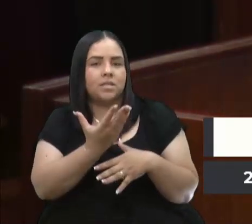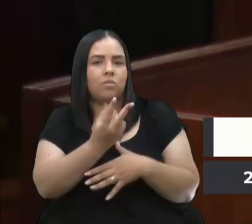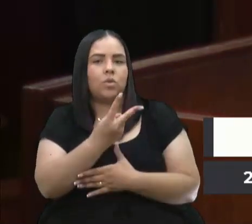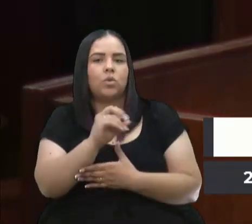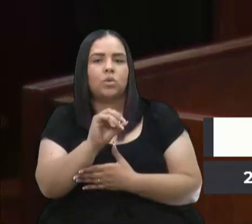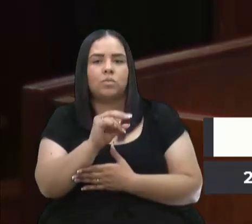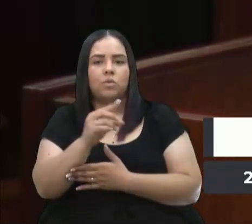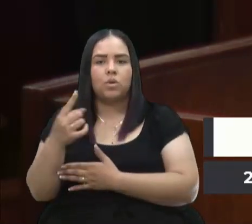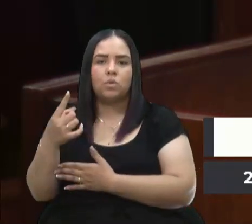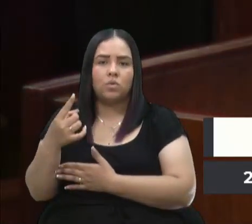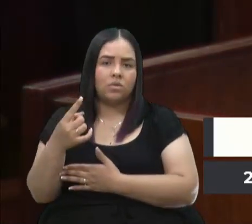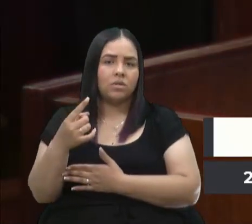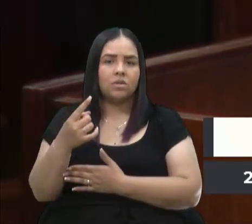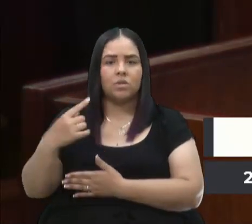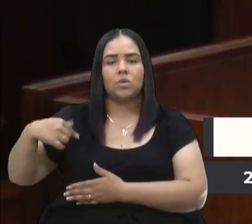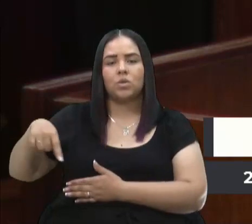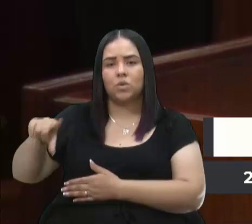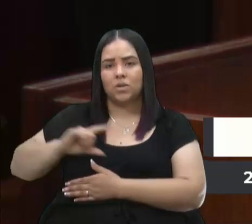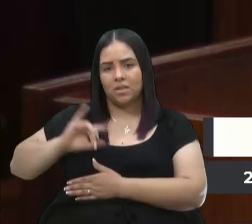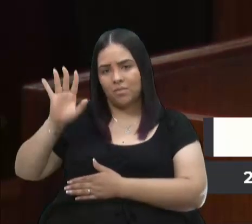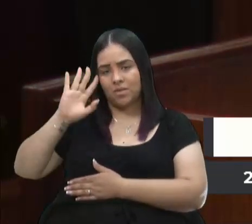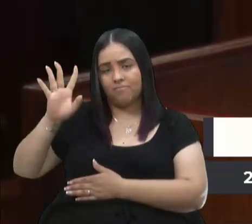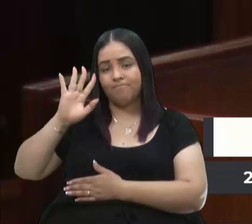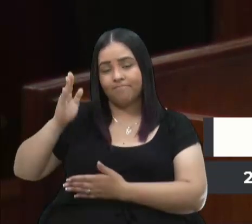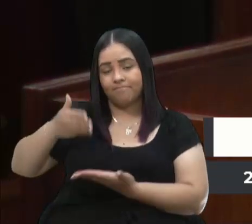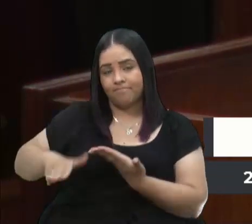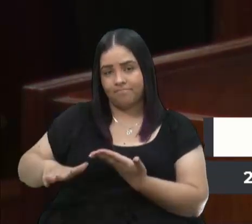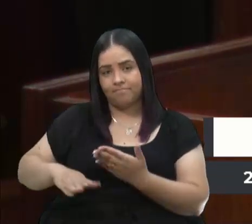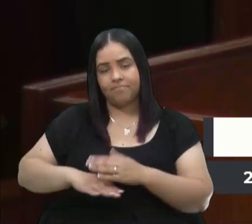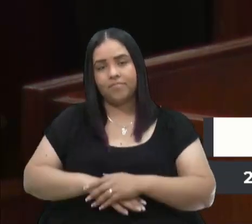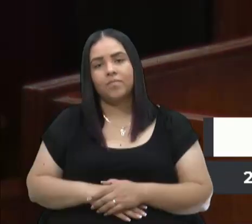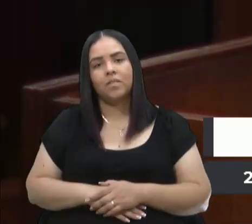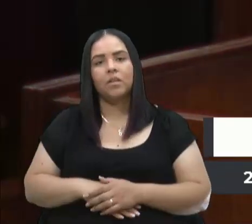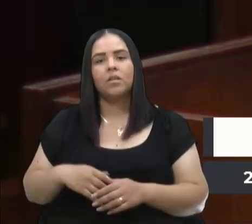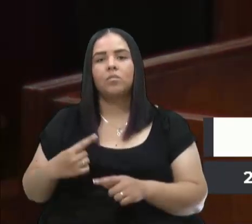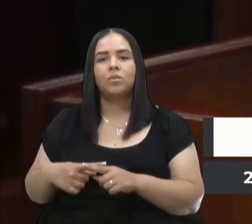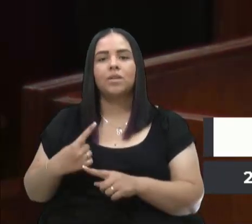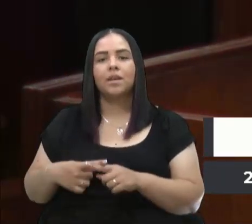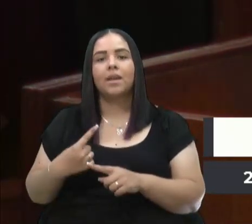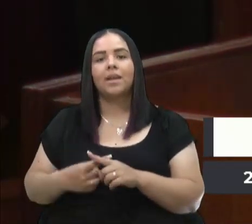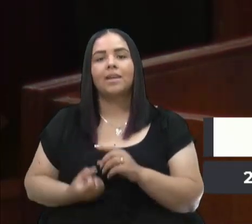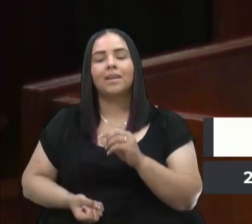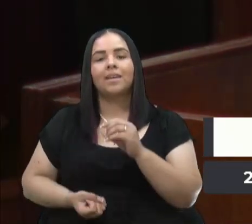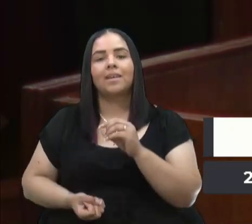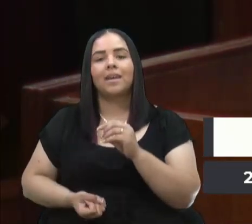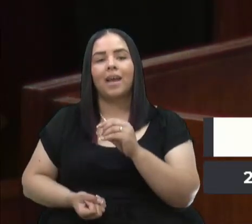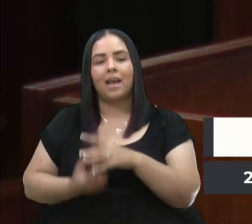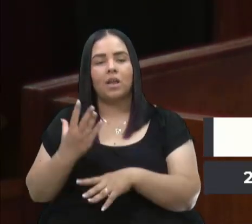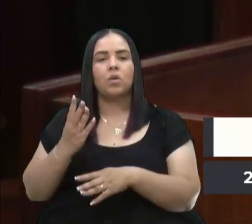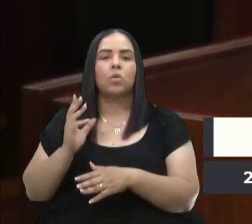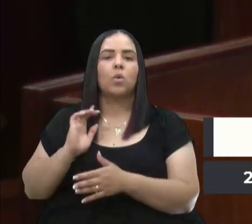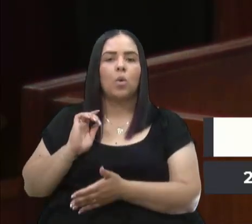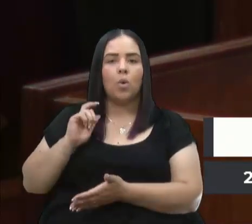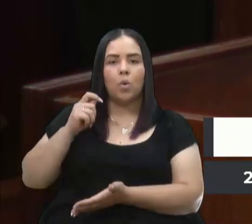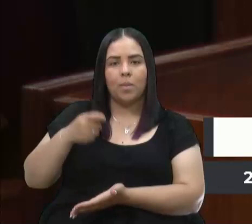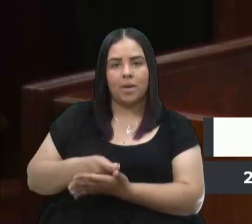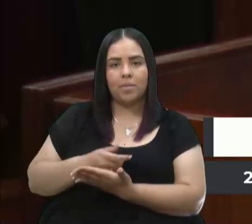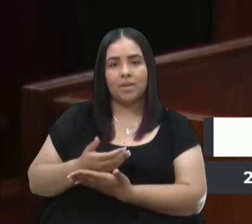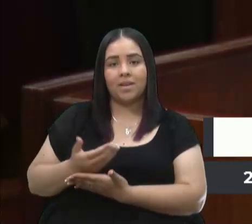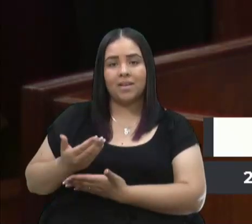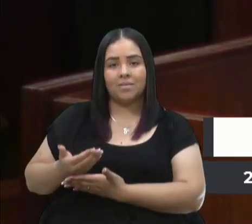2001, já se poderia prever esse déficit. Uma vez que ele foi criado com a contribuição dos